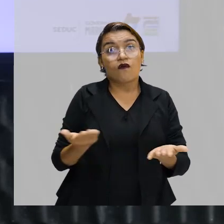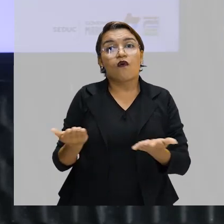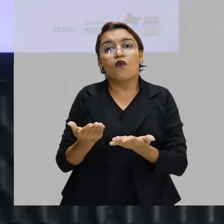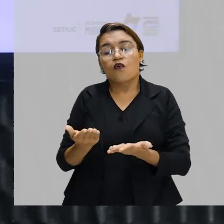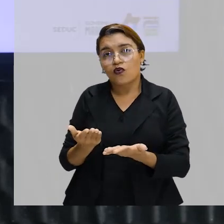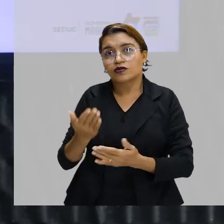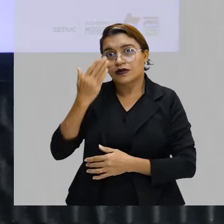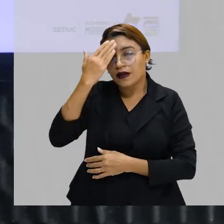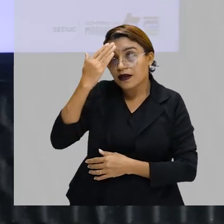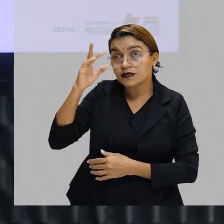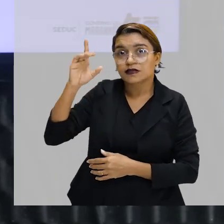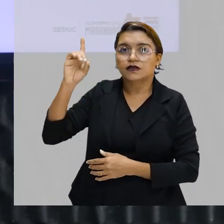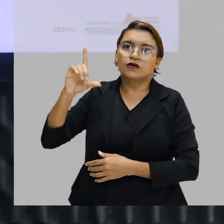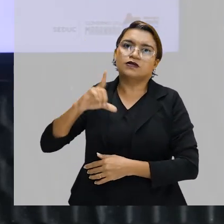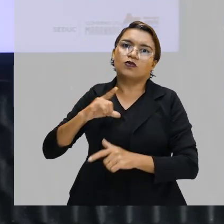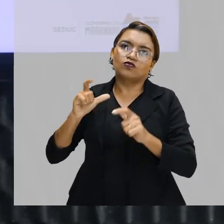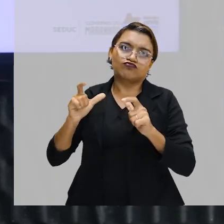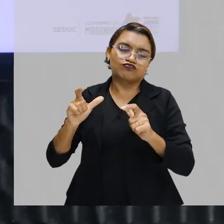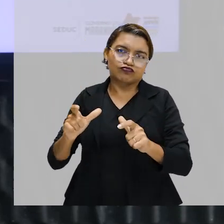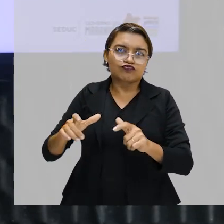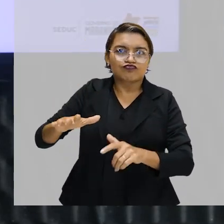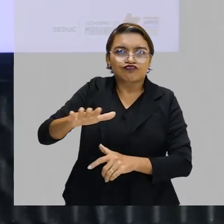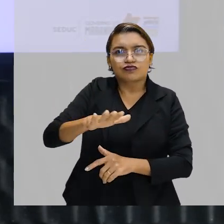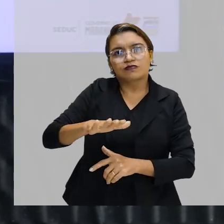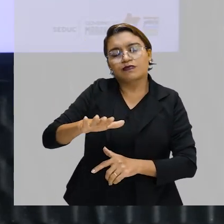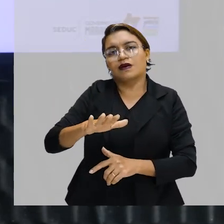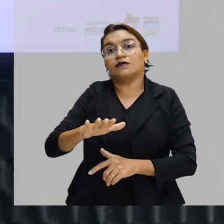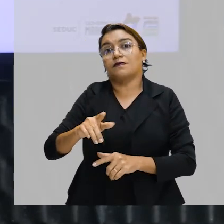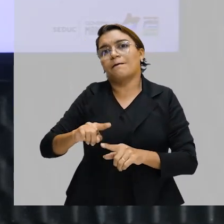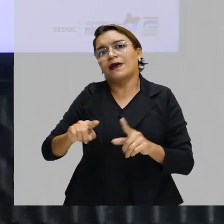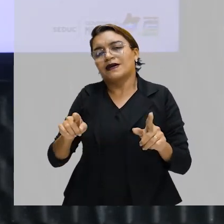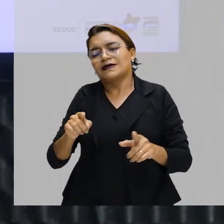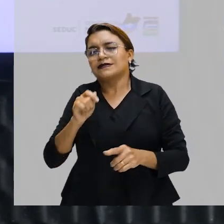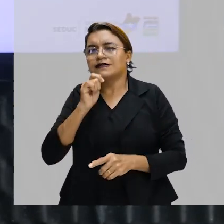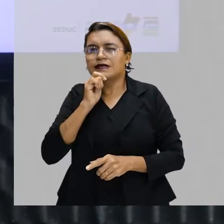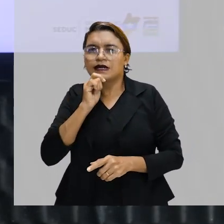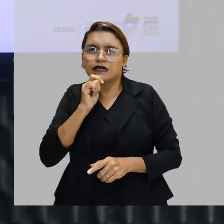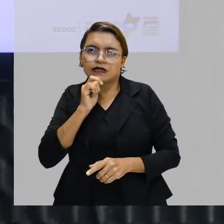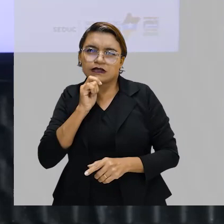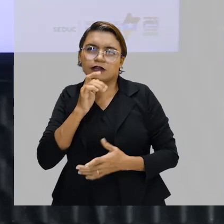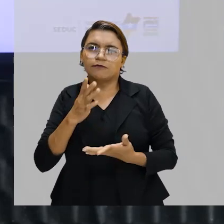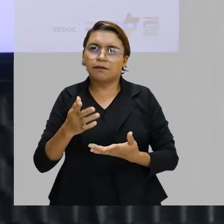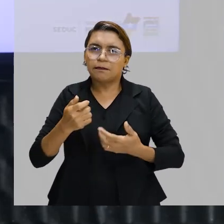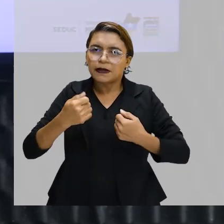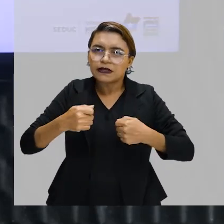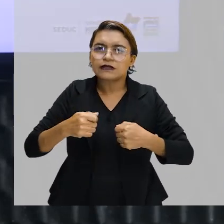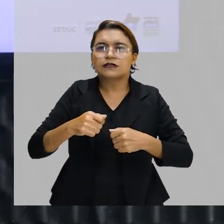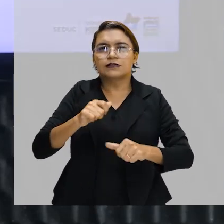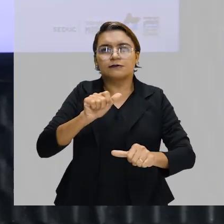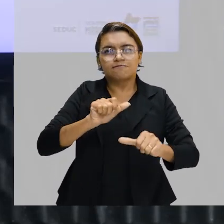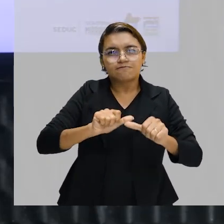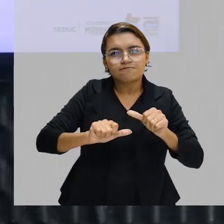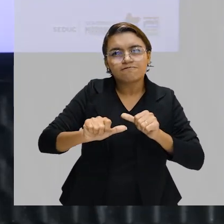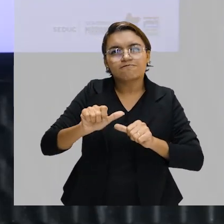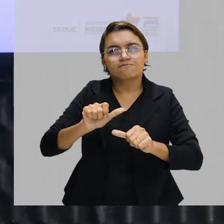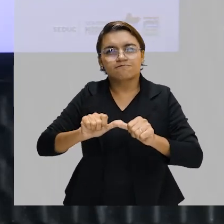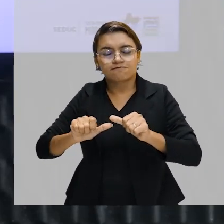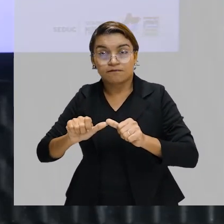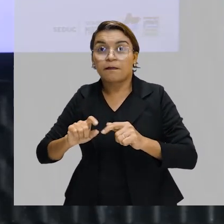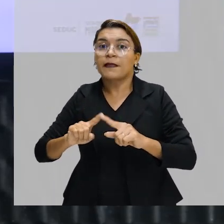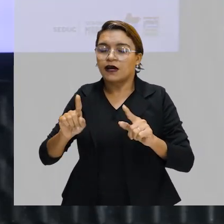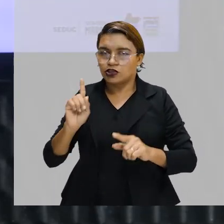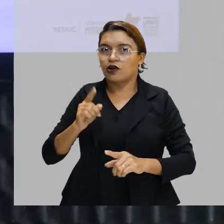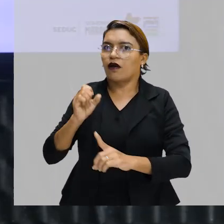não é o espaço, vamos dizer assim, de mérito que ela deveria ter, mas ainda ocupa espaço